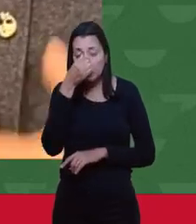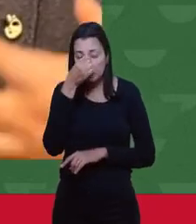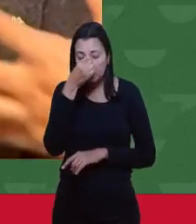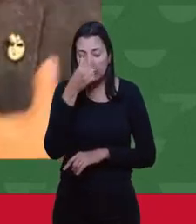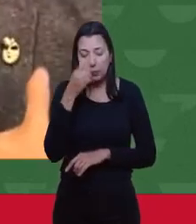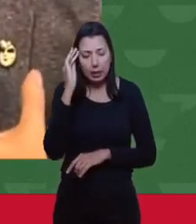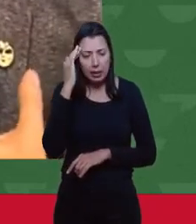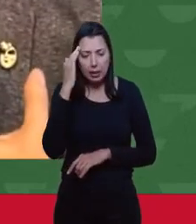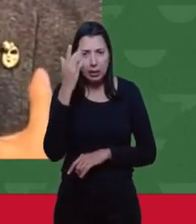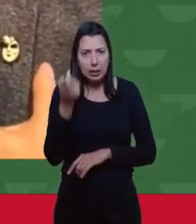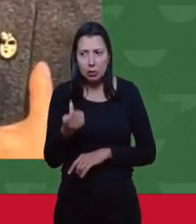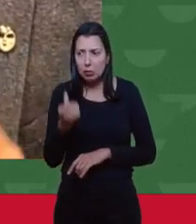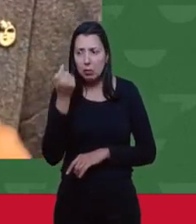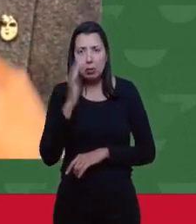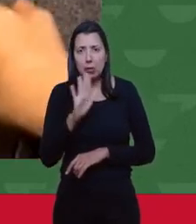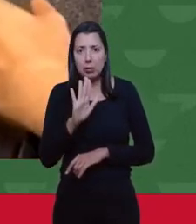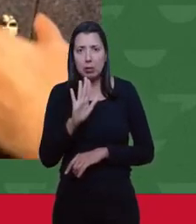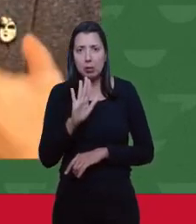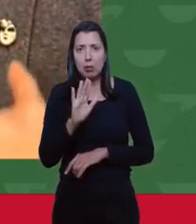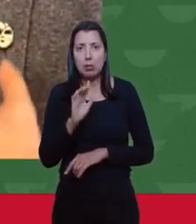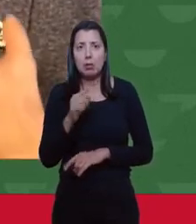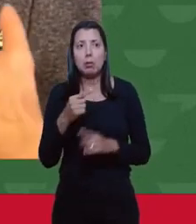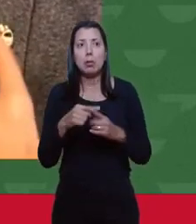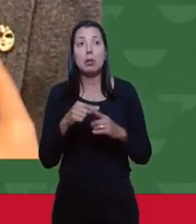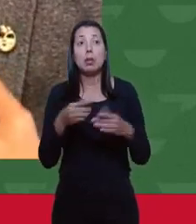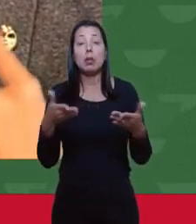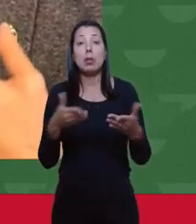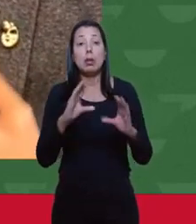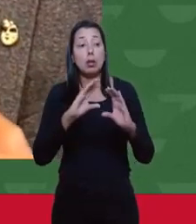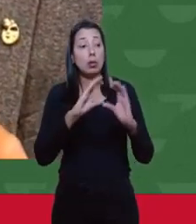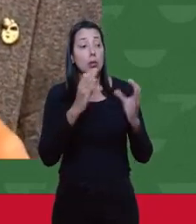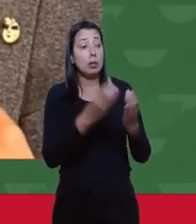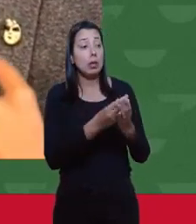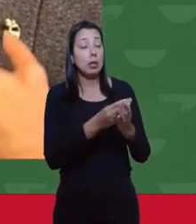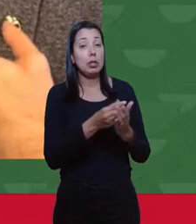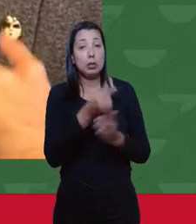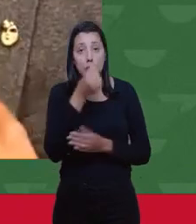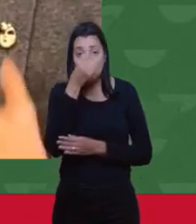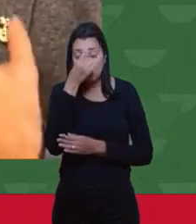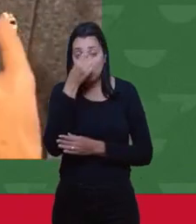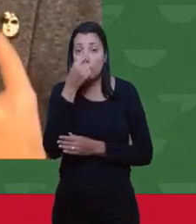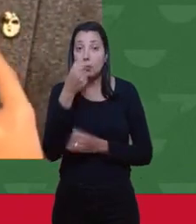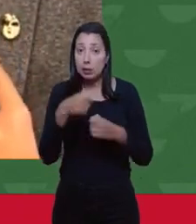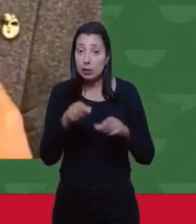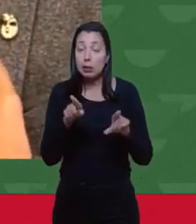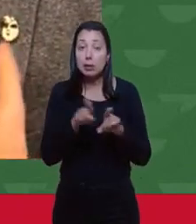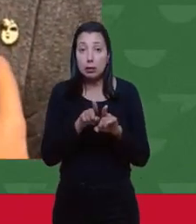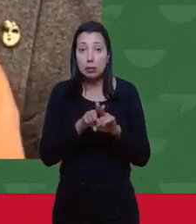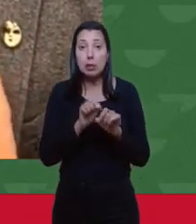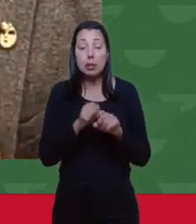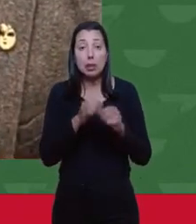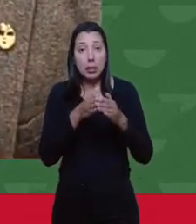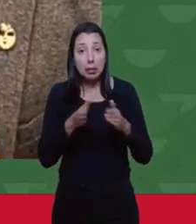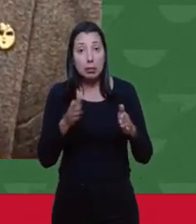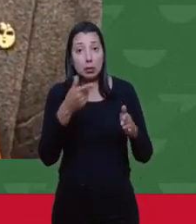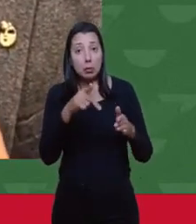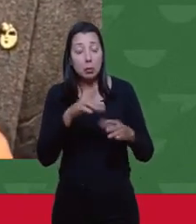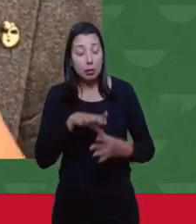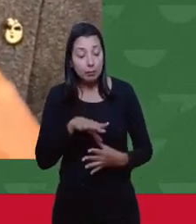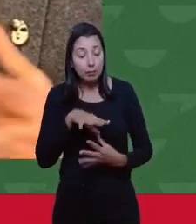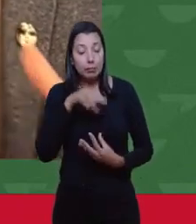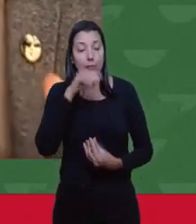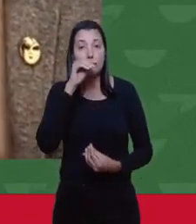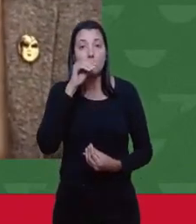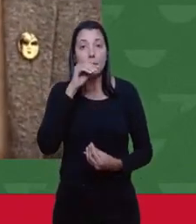compreendam que não se volta atrás. Que, quer dizer, a comunidade evangélica ela vai ter que também abrir sua espiritualidade para